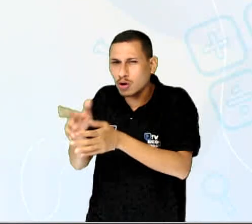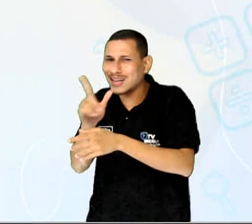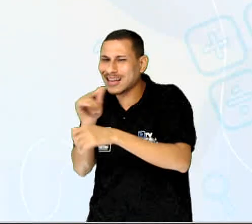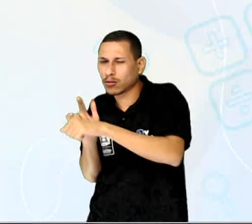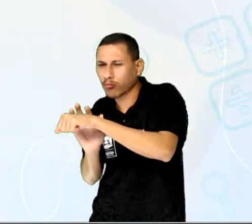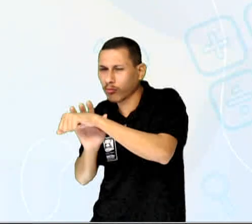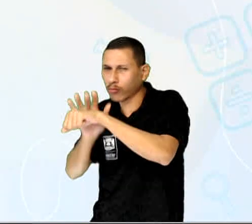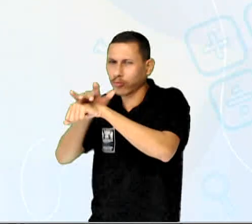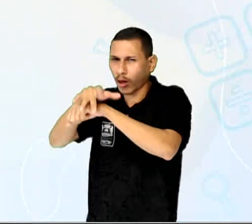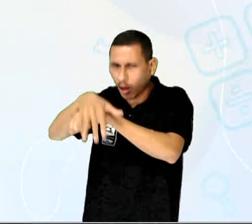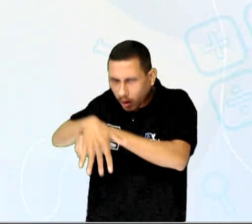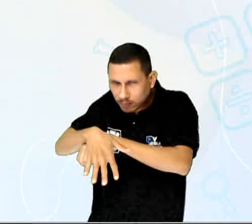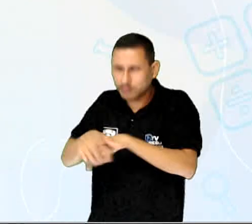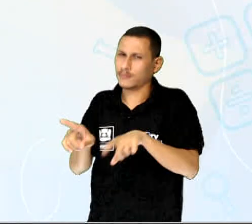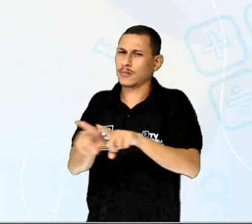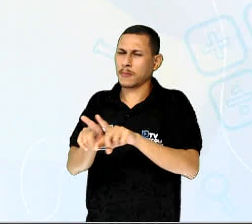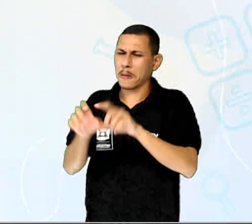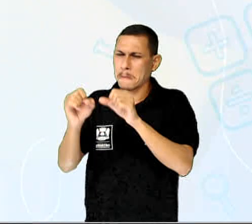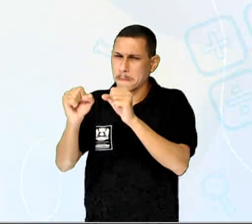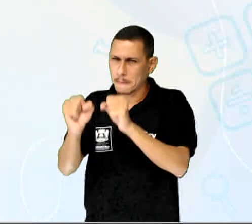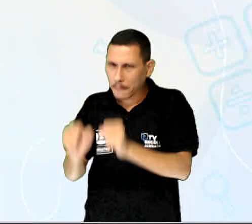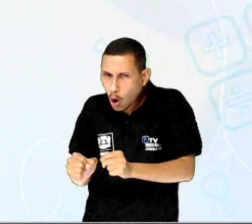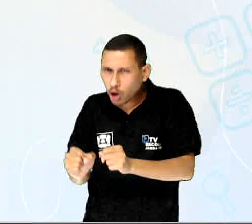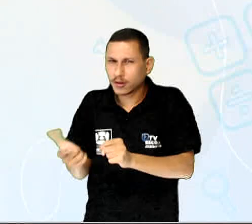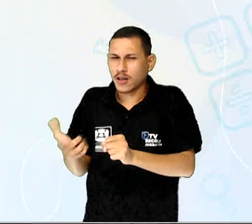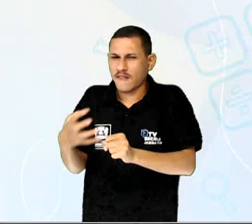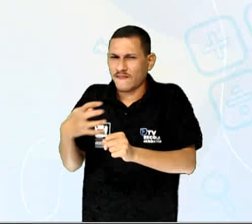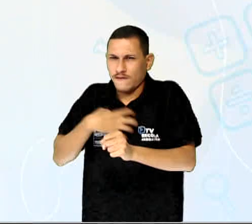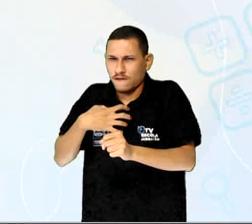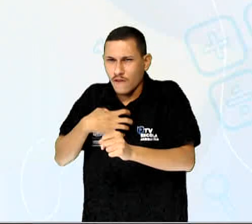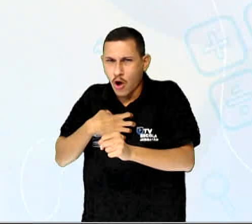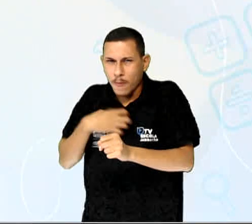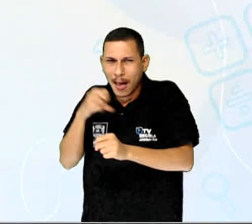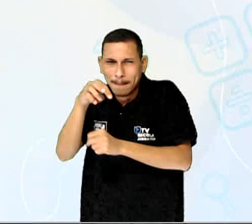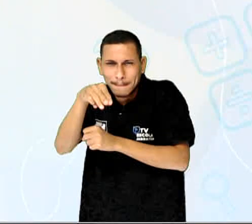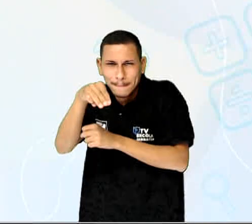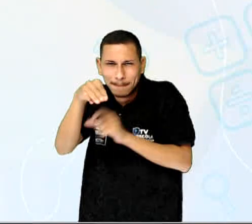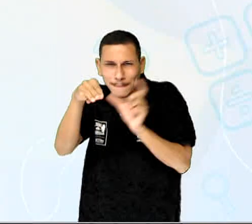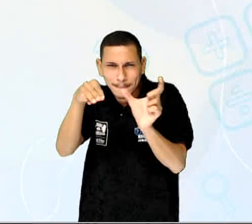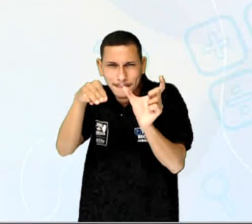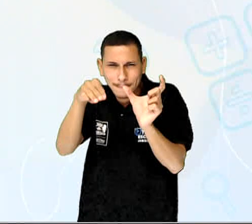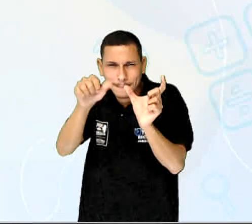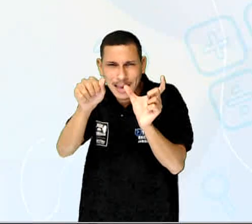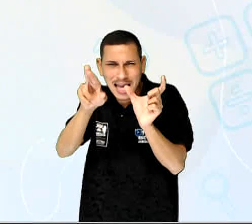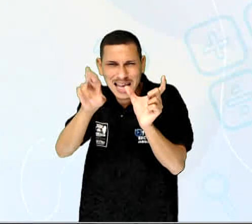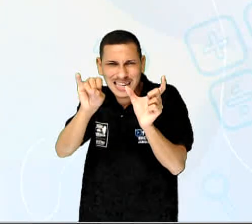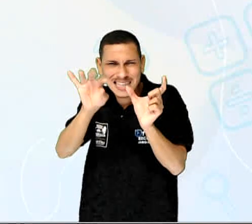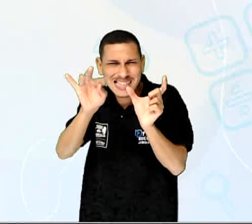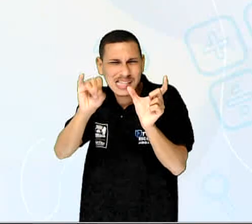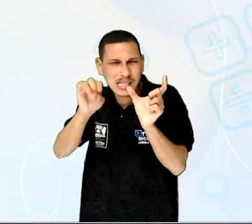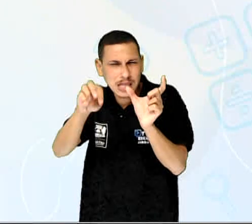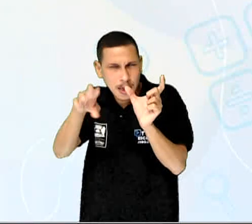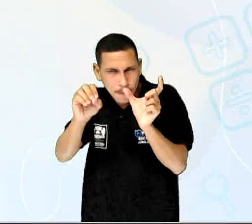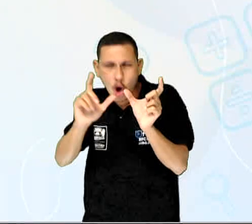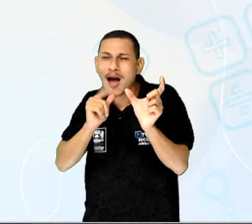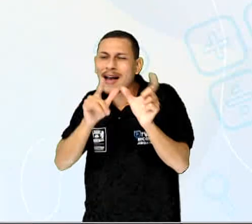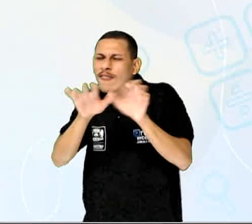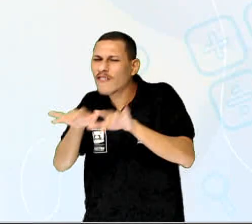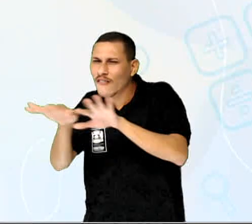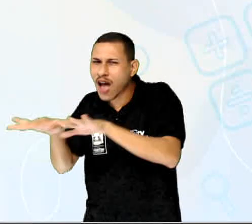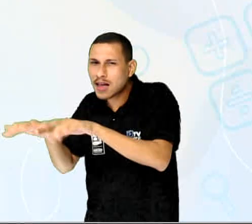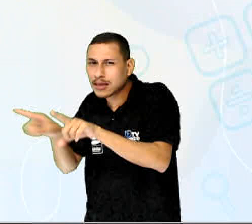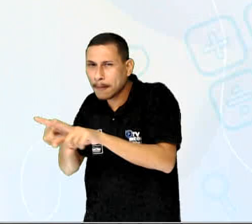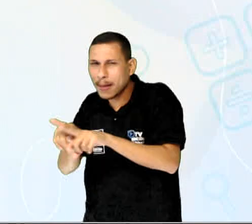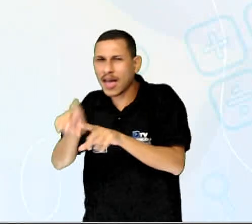e lagos. Ele pode ser dividido em marítimo, quando ocorre nos grandes mares e oceanos, e fluvial